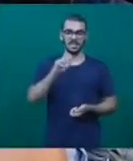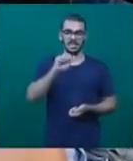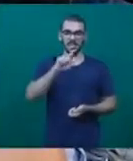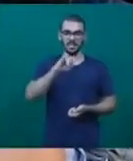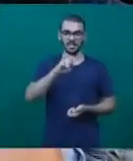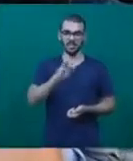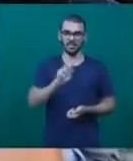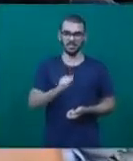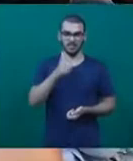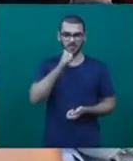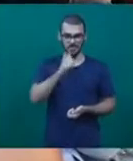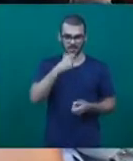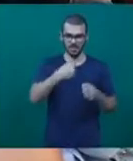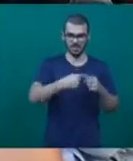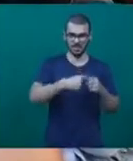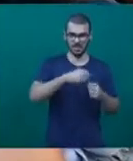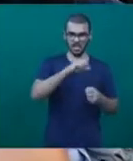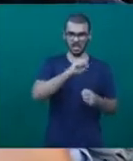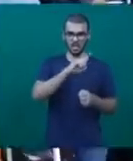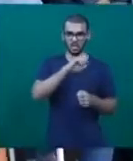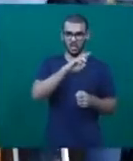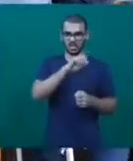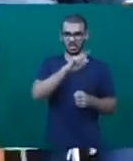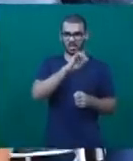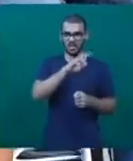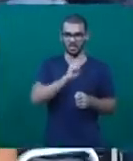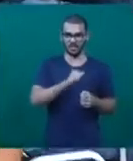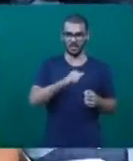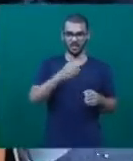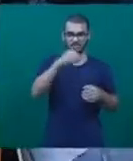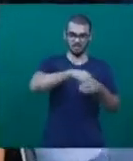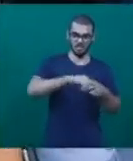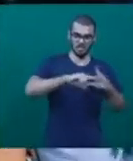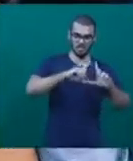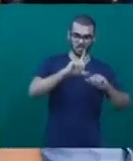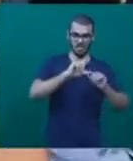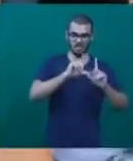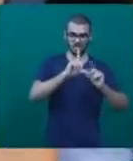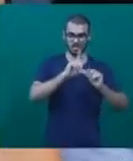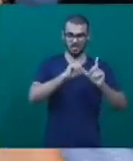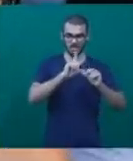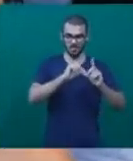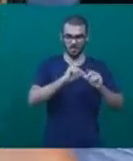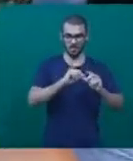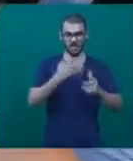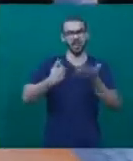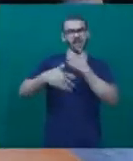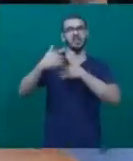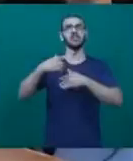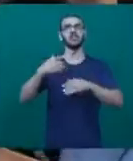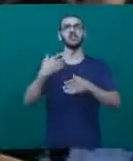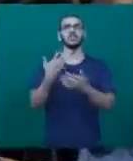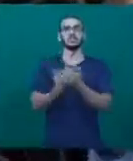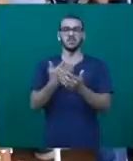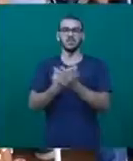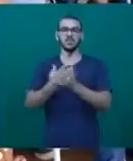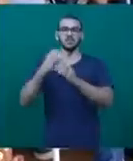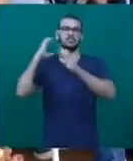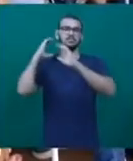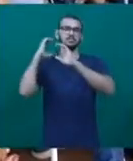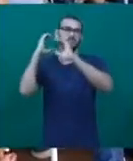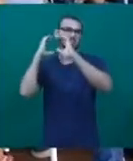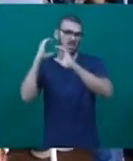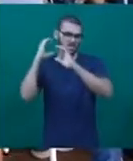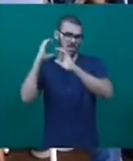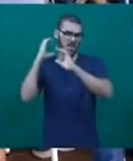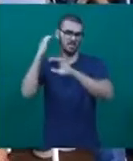de Dolearina, distrito de Estrela do Sul. Ela já estudava engenharia florestal e agora foi aprovada em agronomia. A jovem